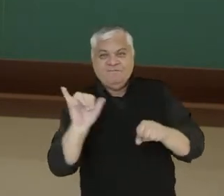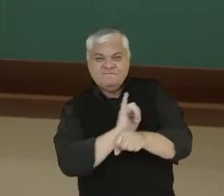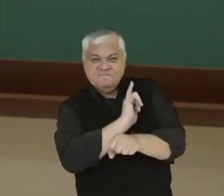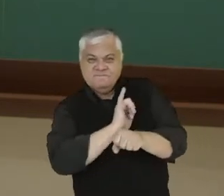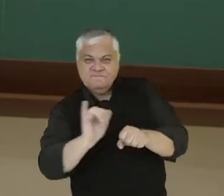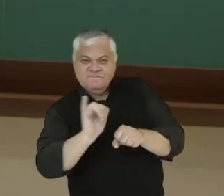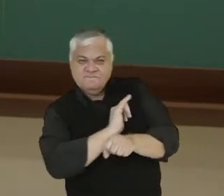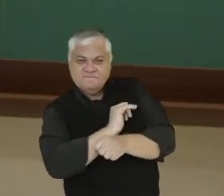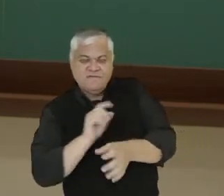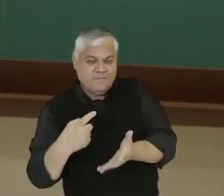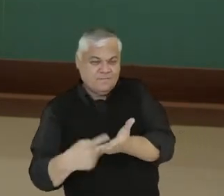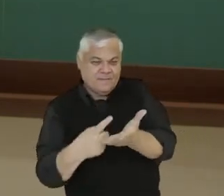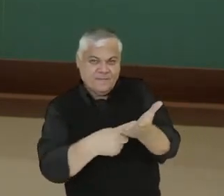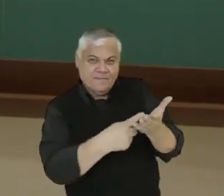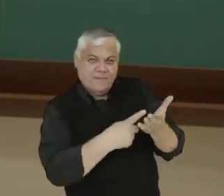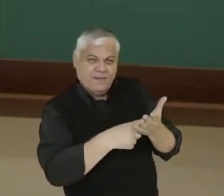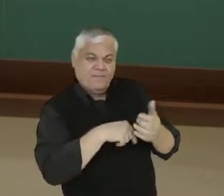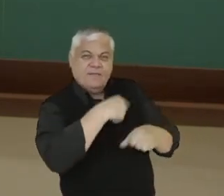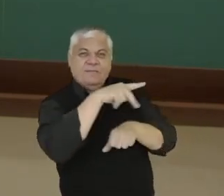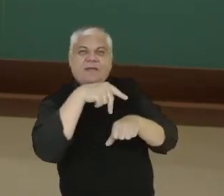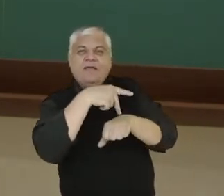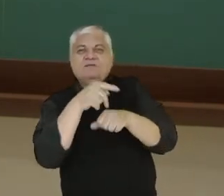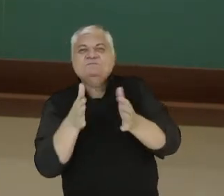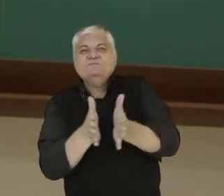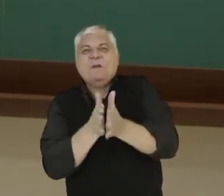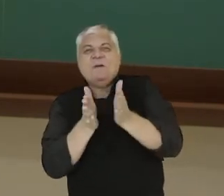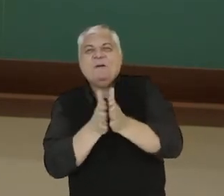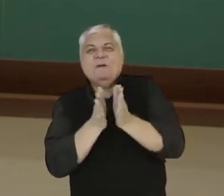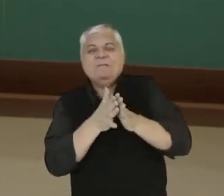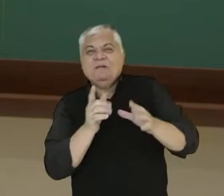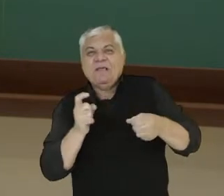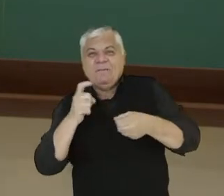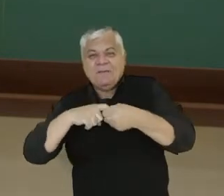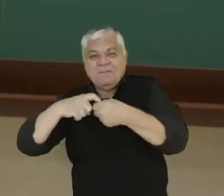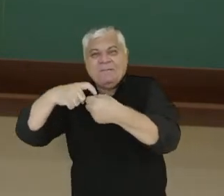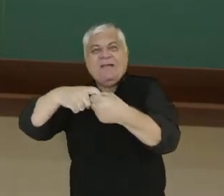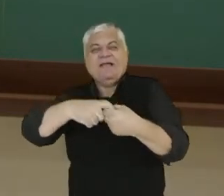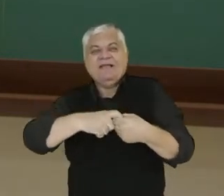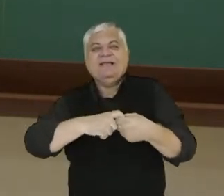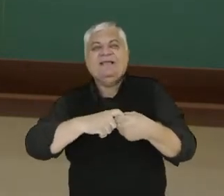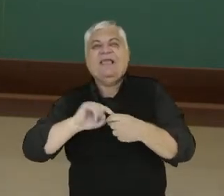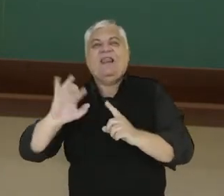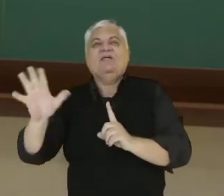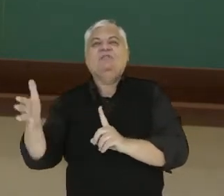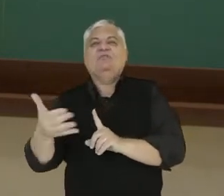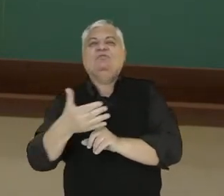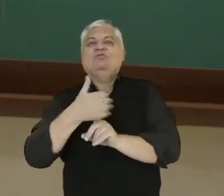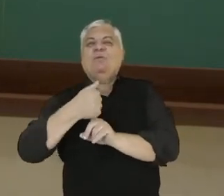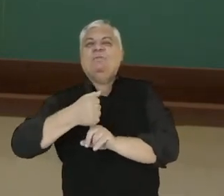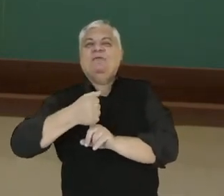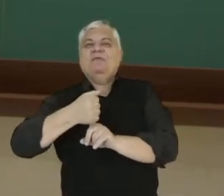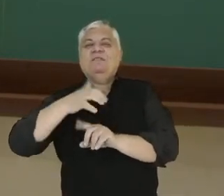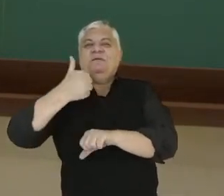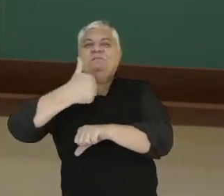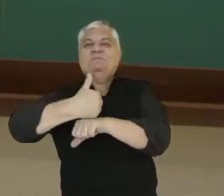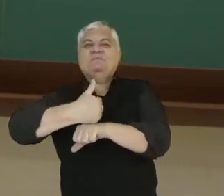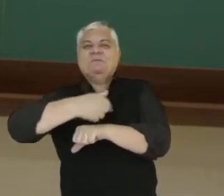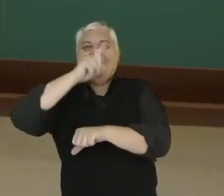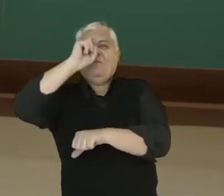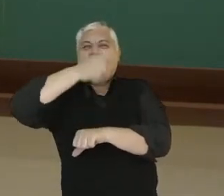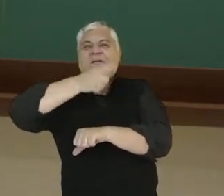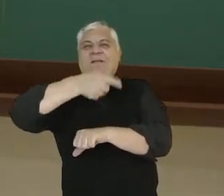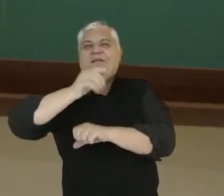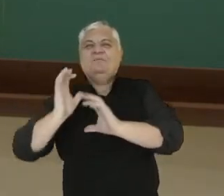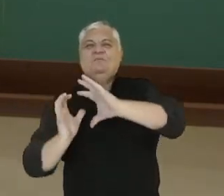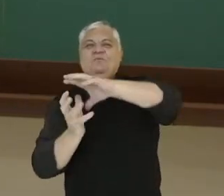estabelecer relações com países de menor poder econômico e dessa forma dominar maior parte do mercado mundial.